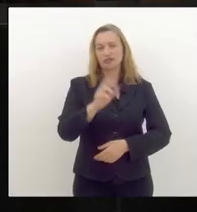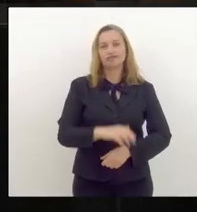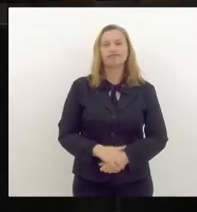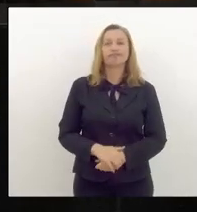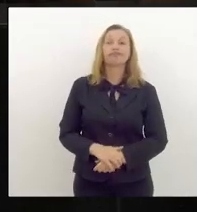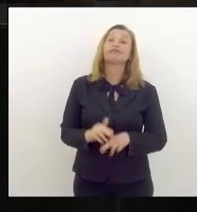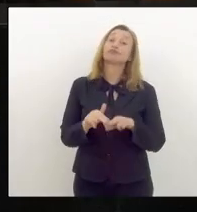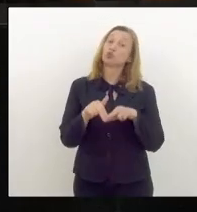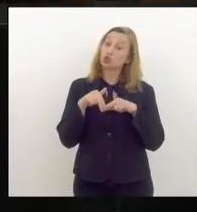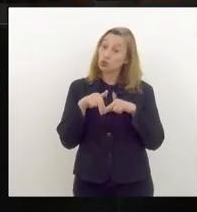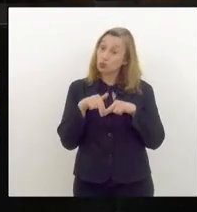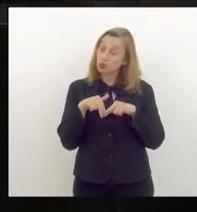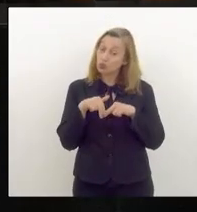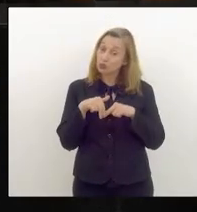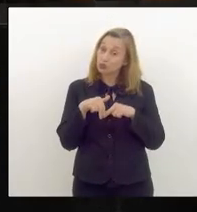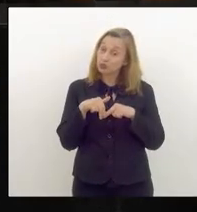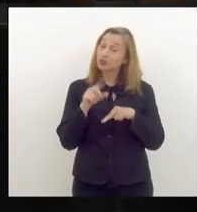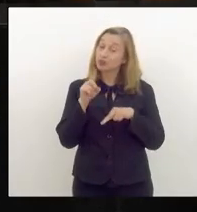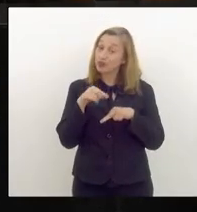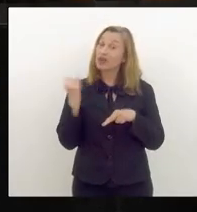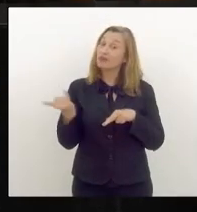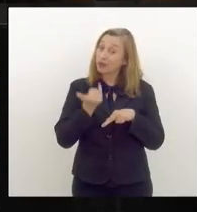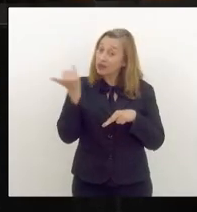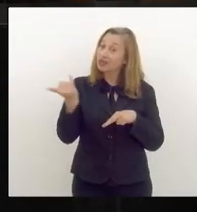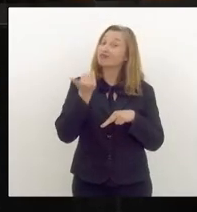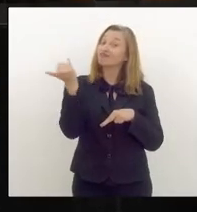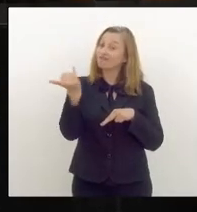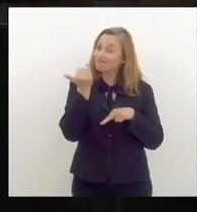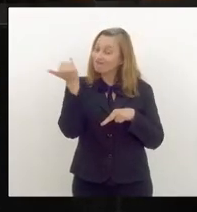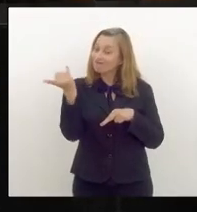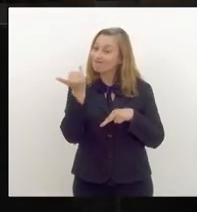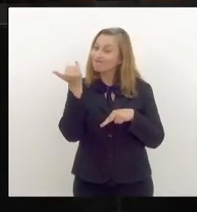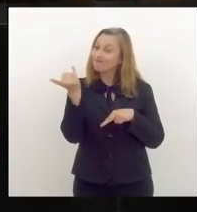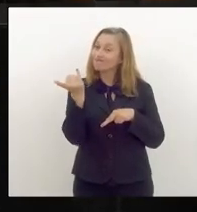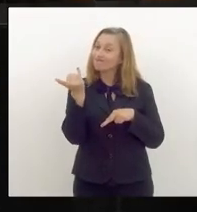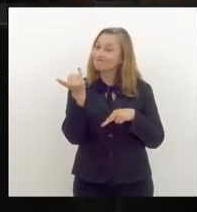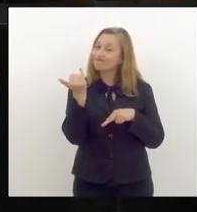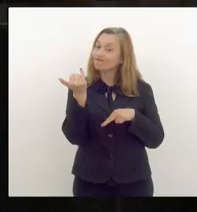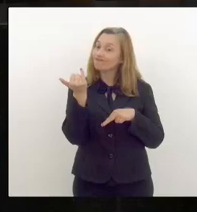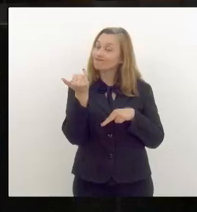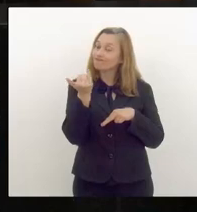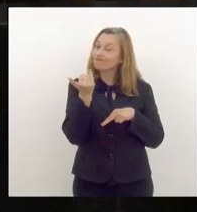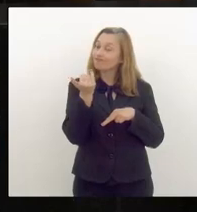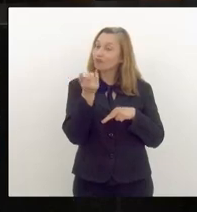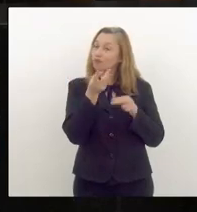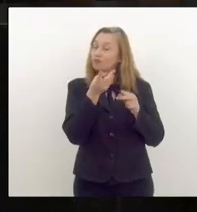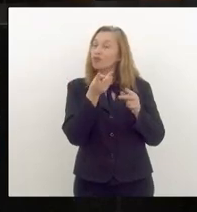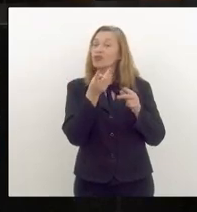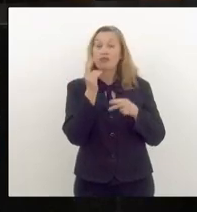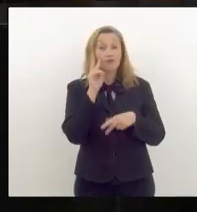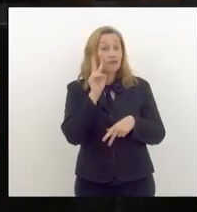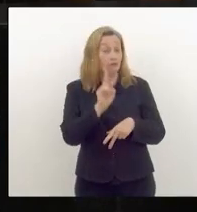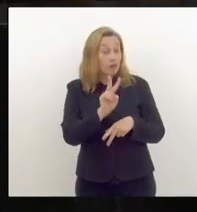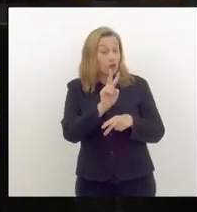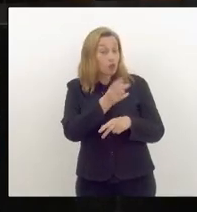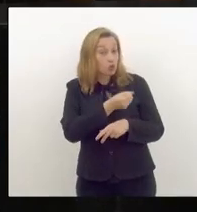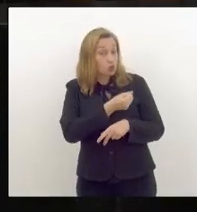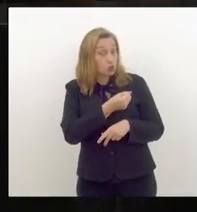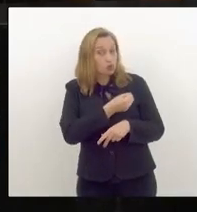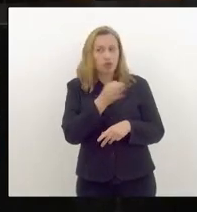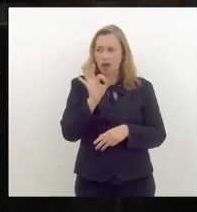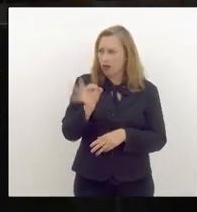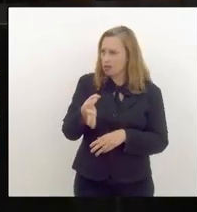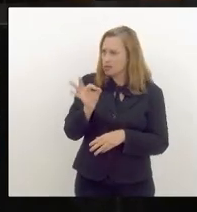por isso é importante a gente realçar esses números e é claro